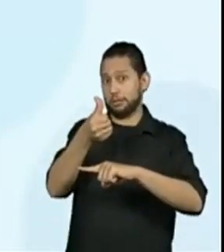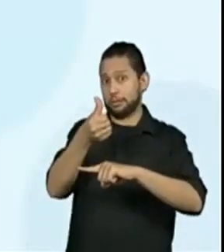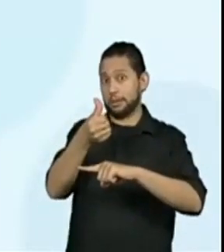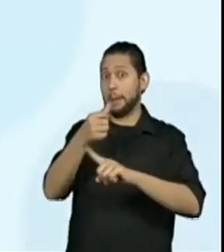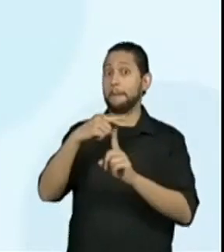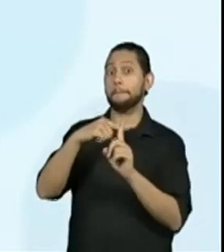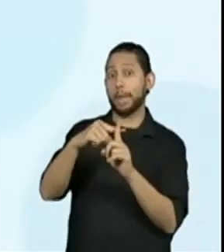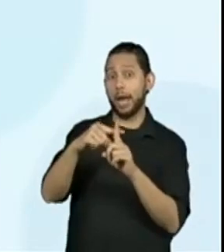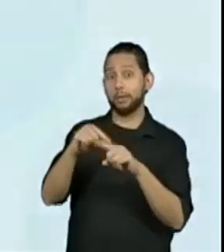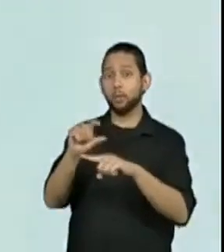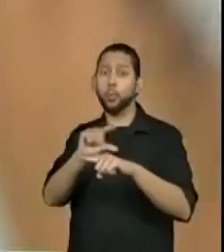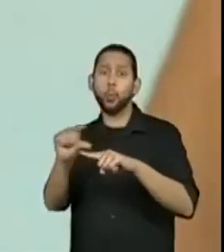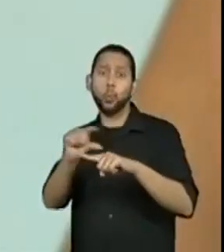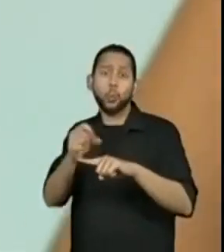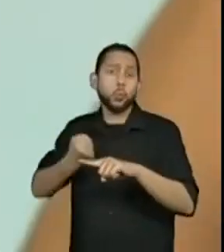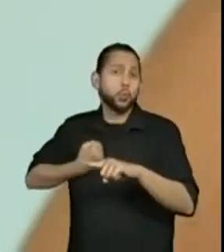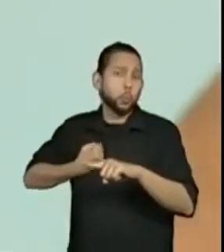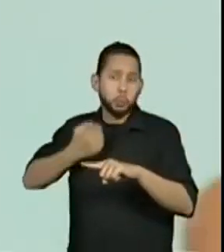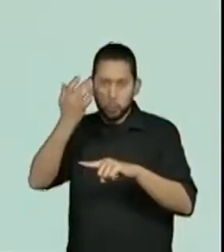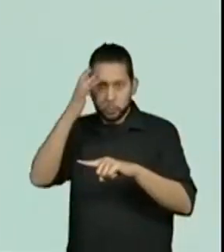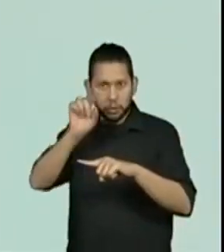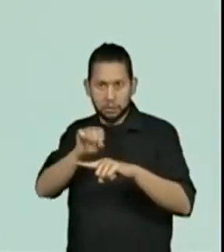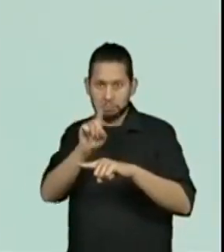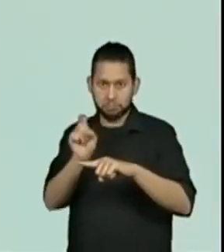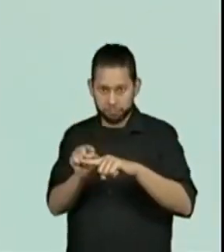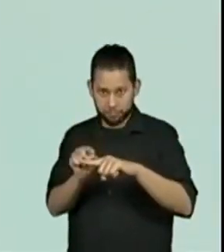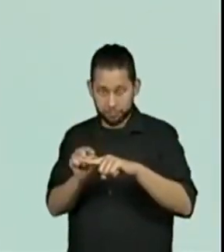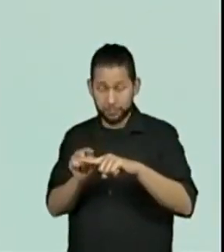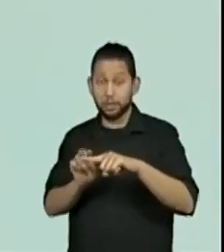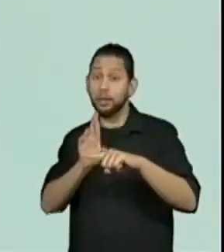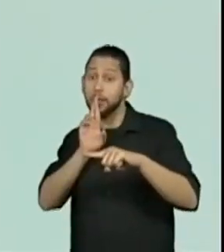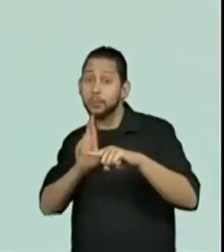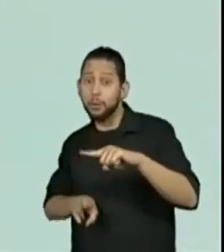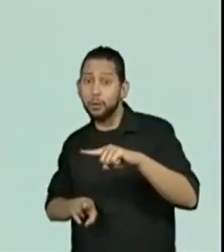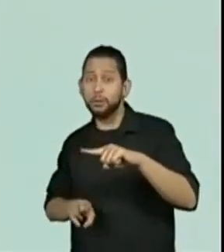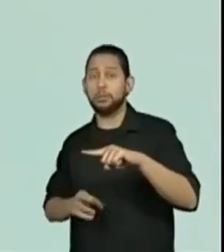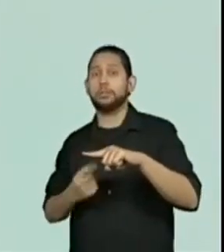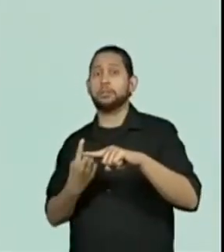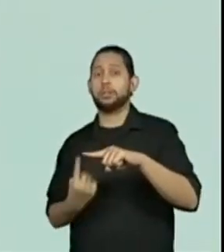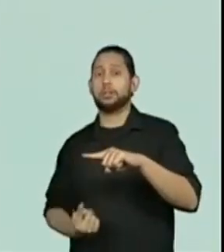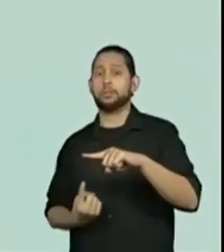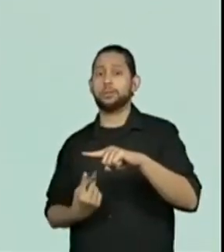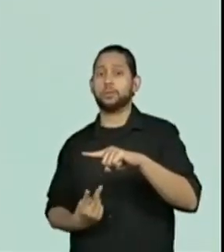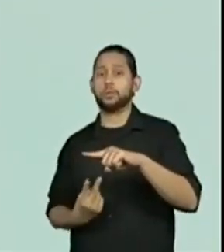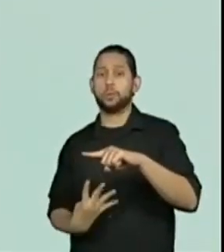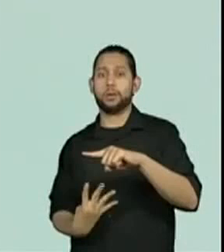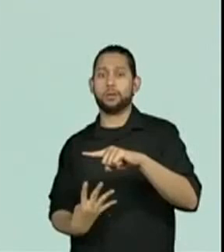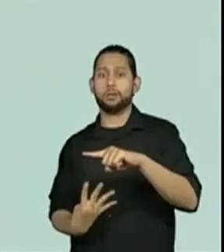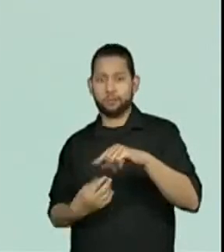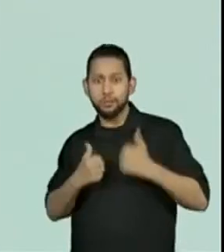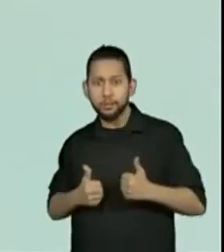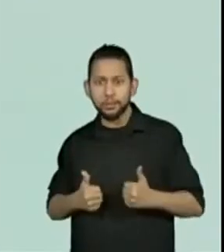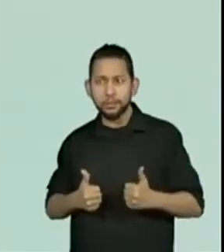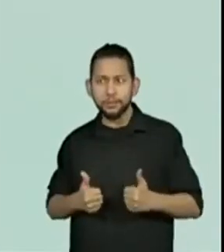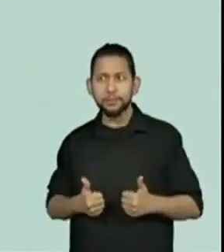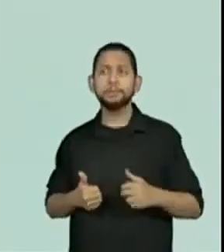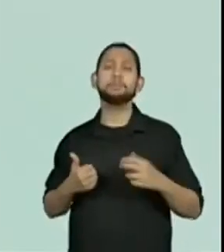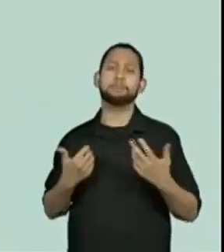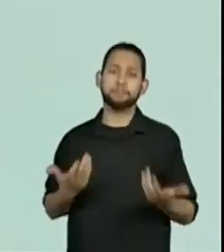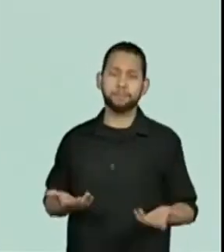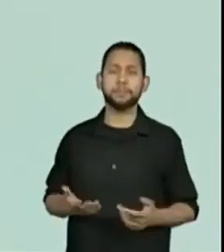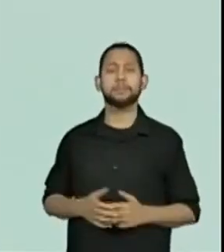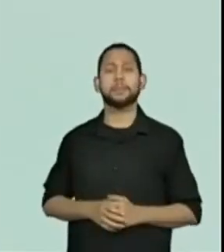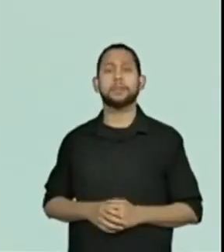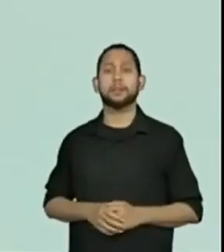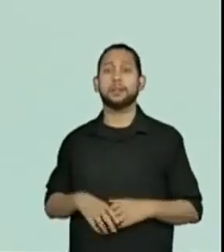66 mais um número desconhecido é igual a 124, ok? Pro, você